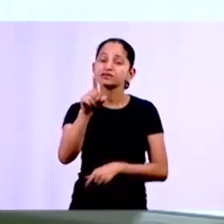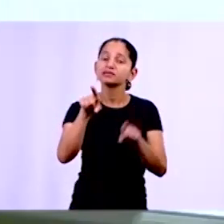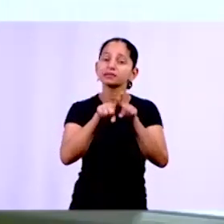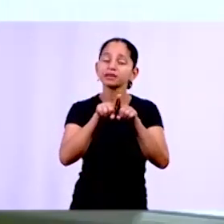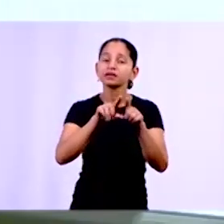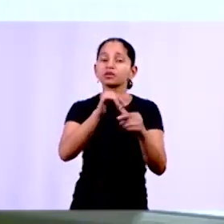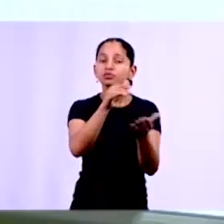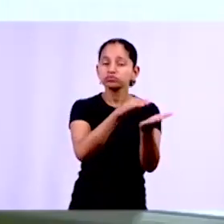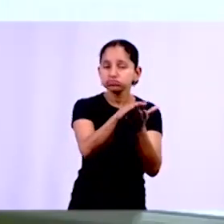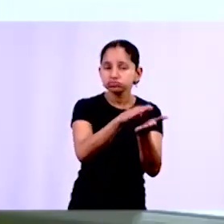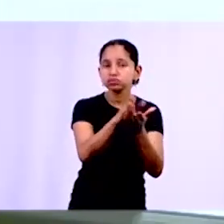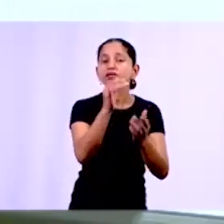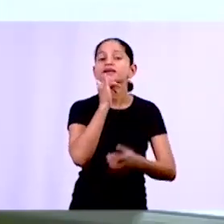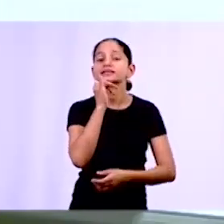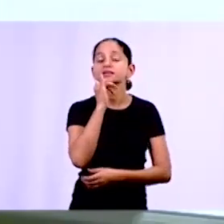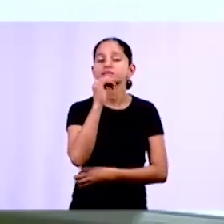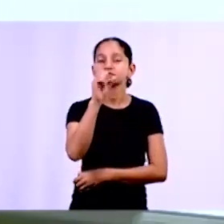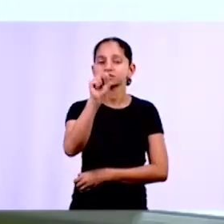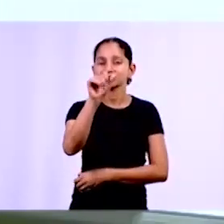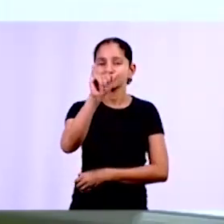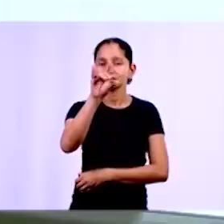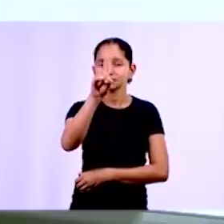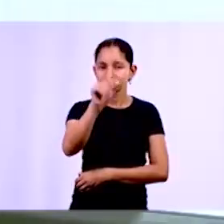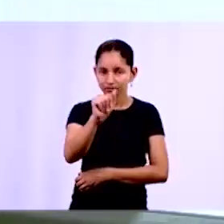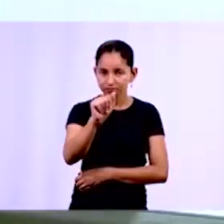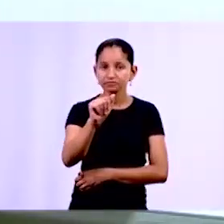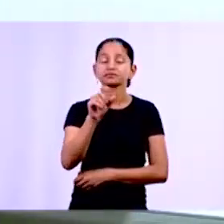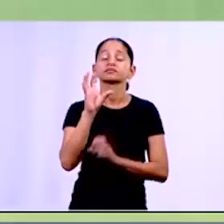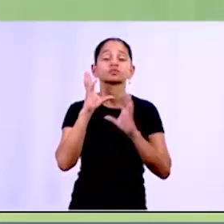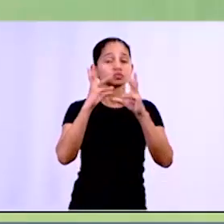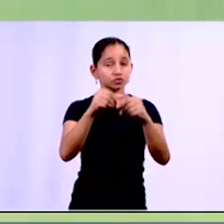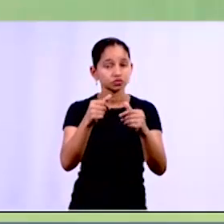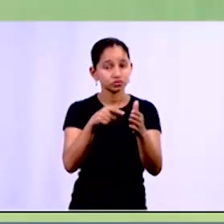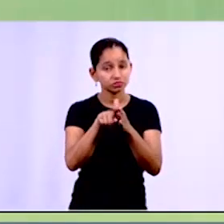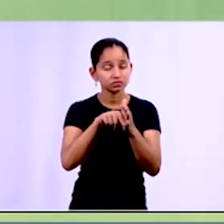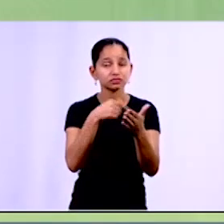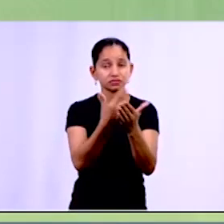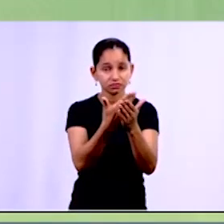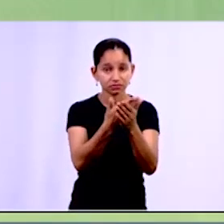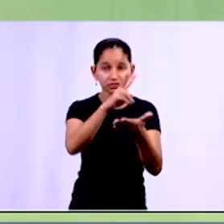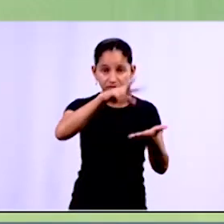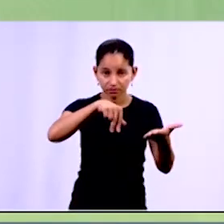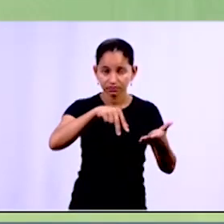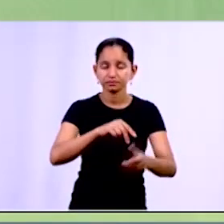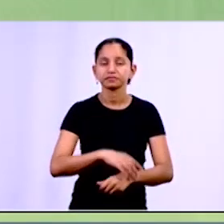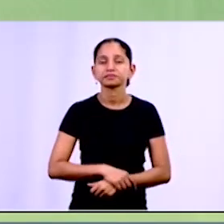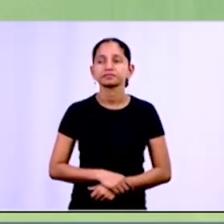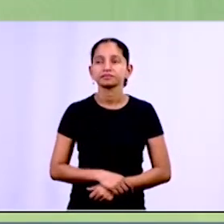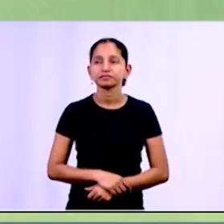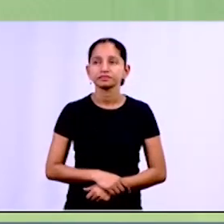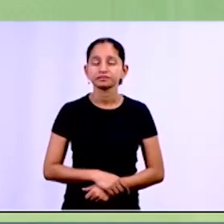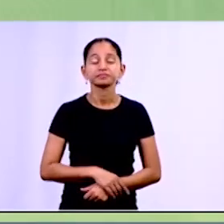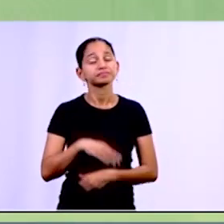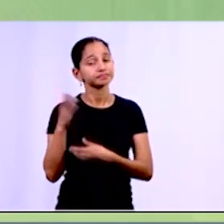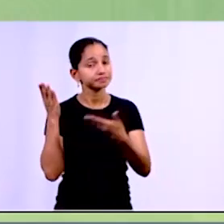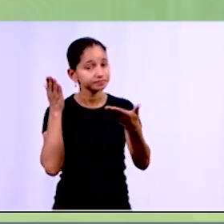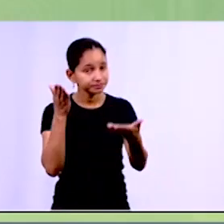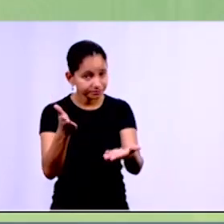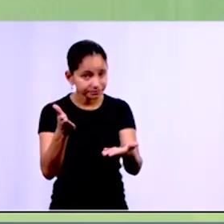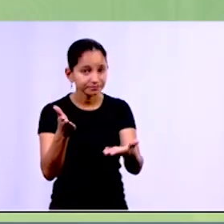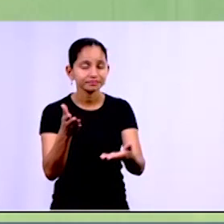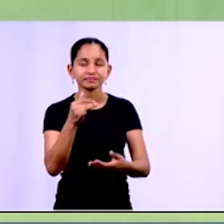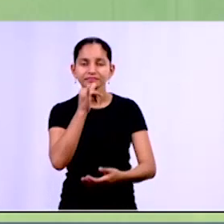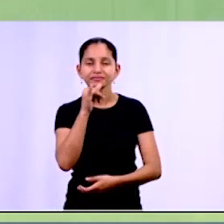e que ainda bem que estão todas no guia de estudo, não deixem de ler. Então, gente, segundo a professora,